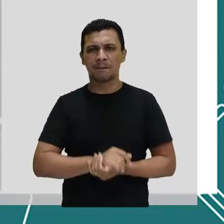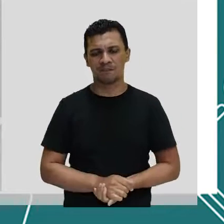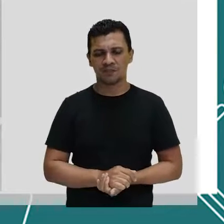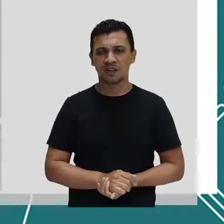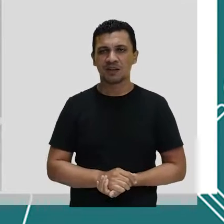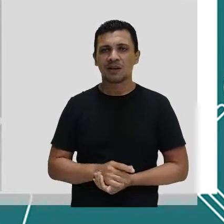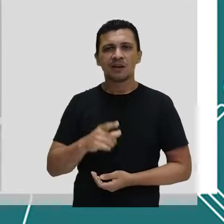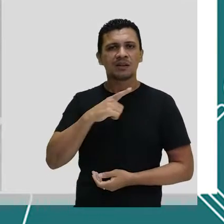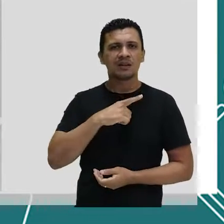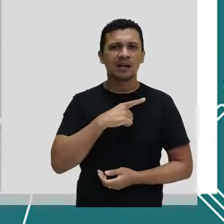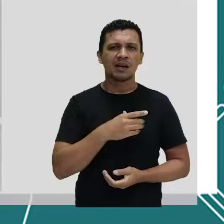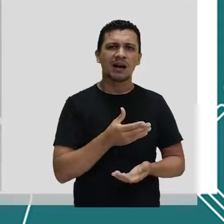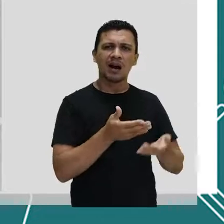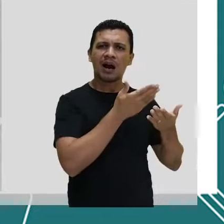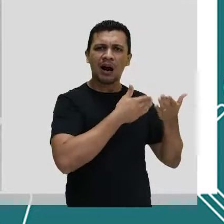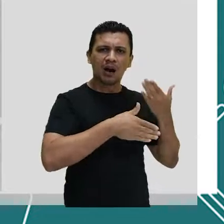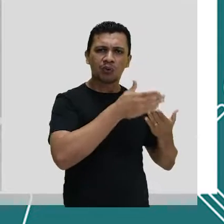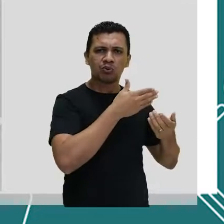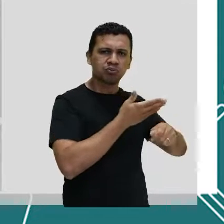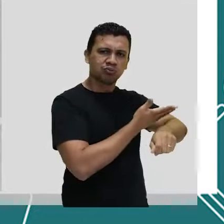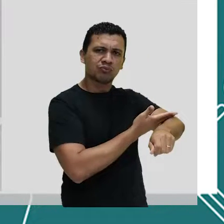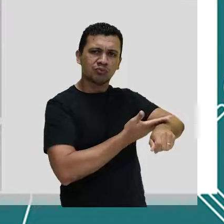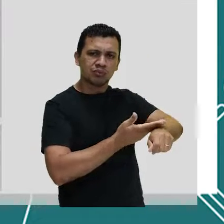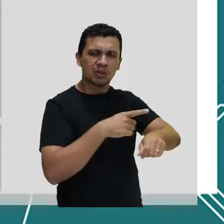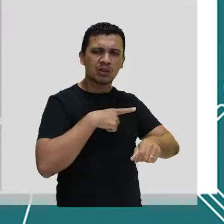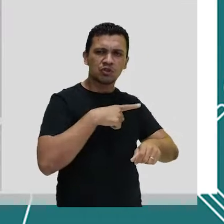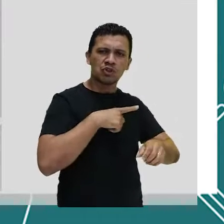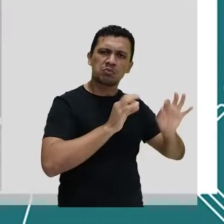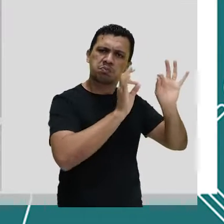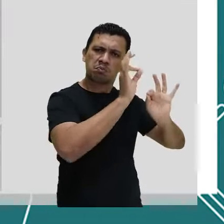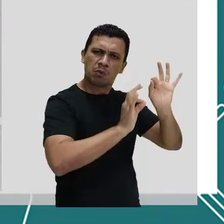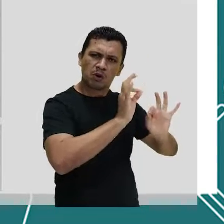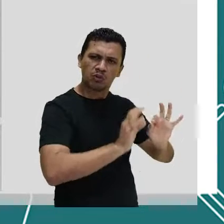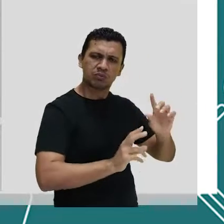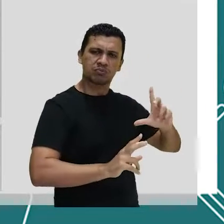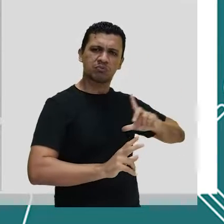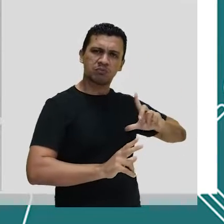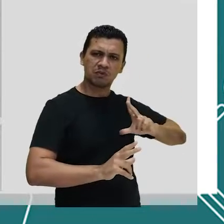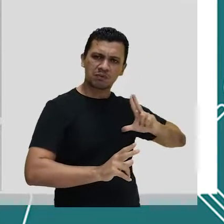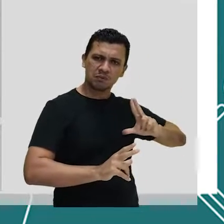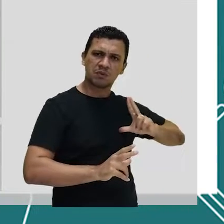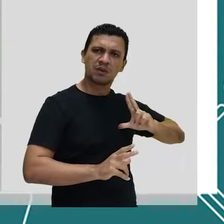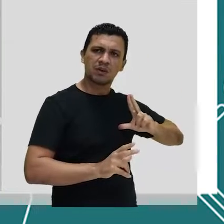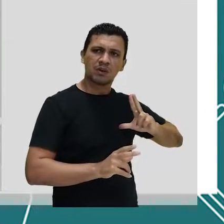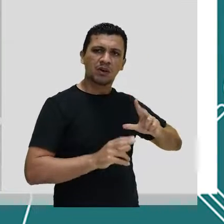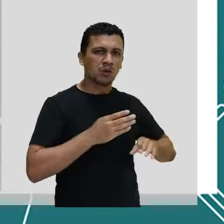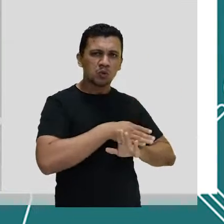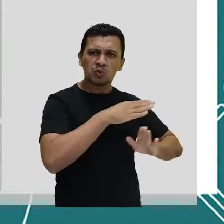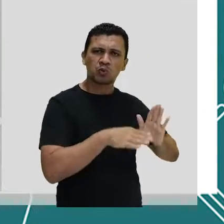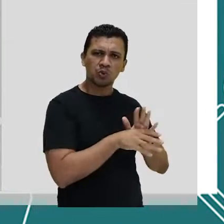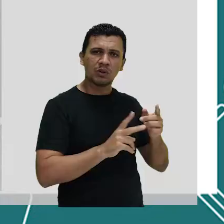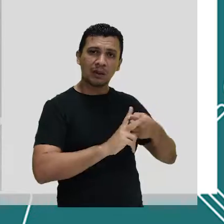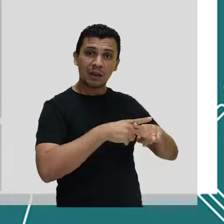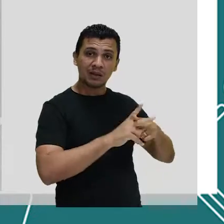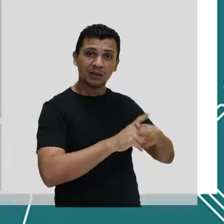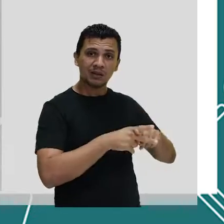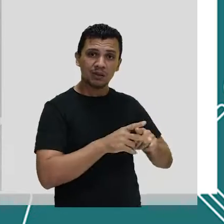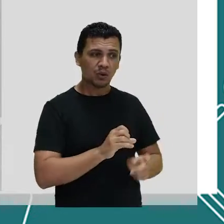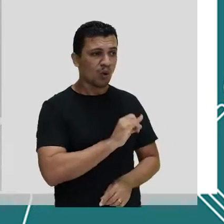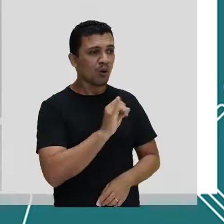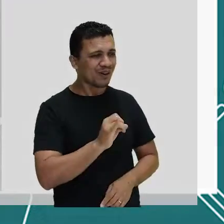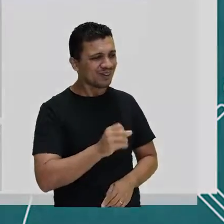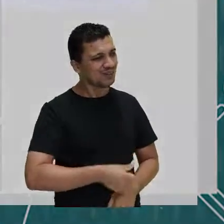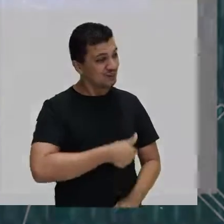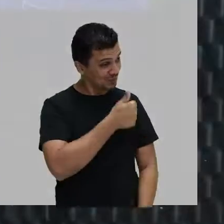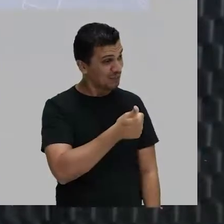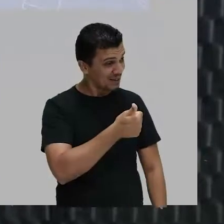linha convencional, onde tudo tinha uma métrica específica, onde tudo era até mecânico. Oi, você está bem? E aí,